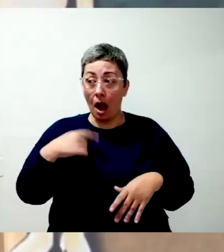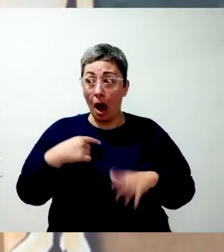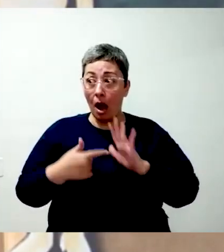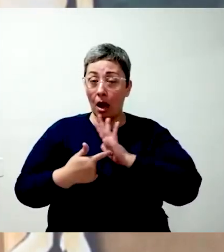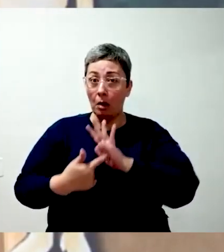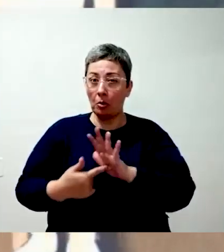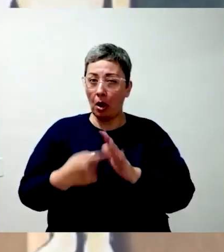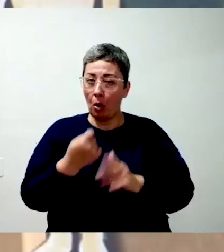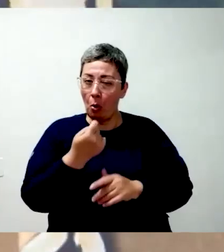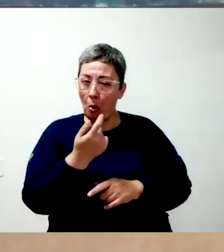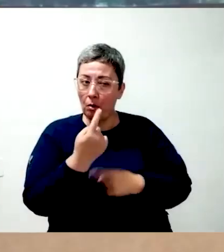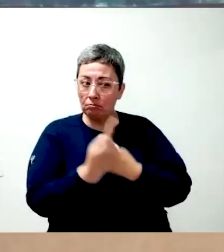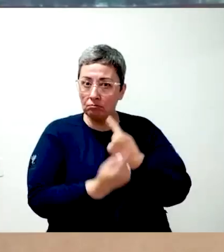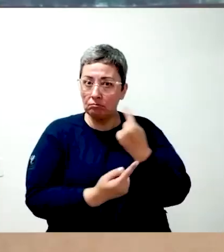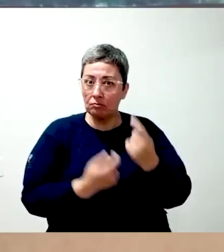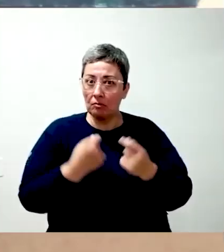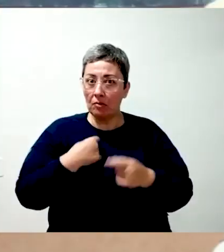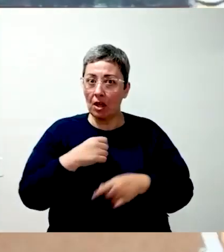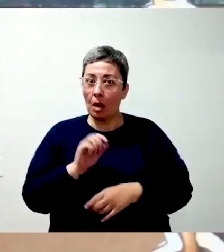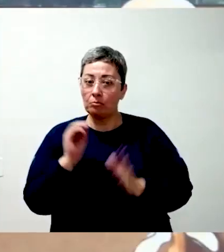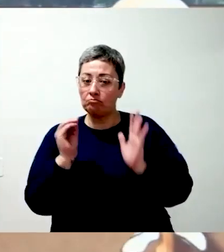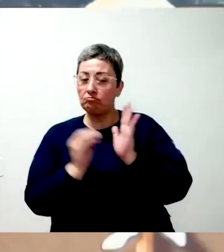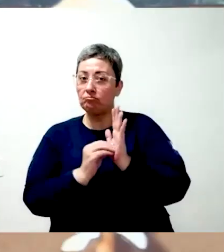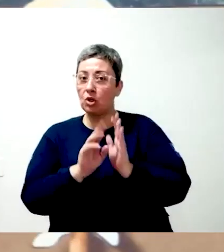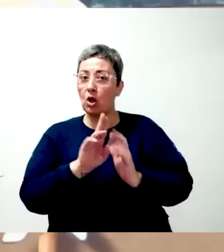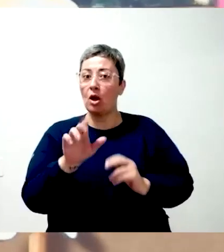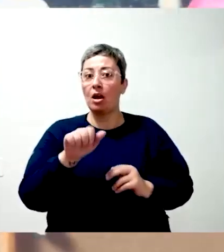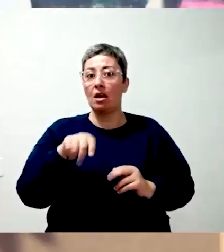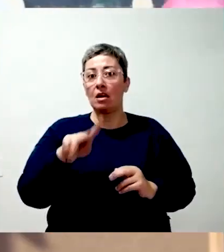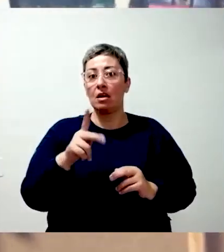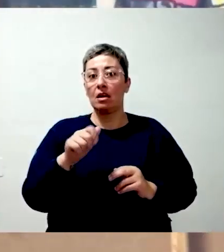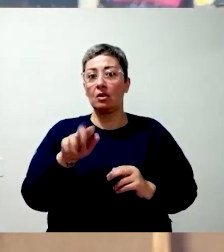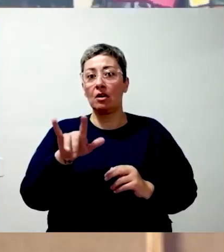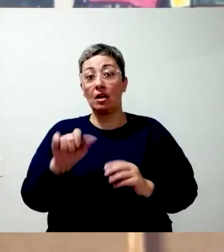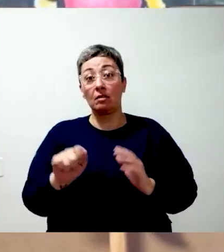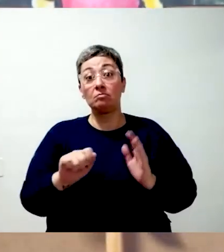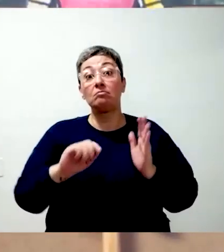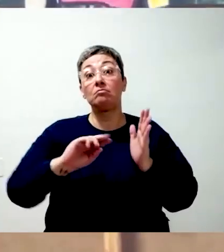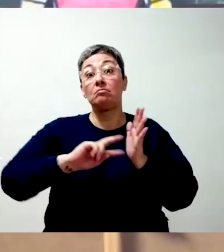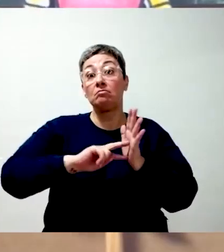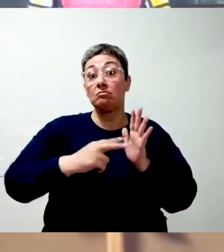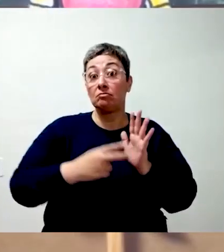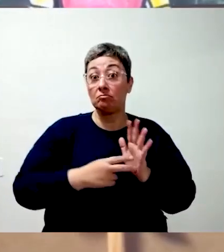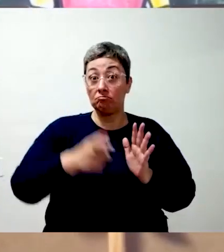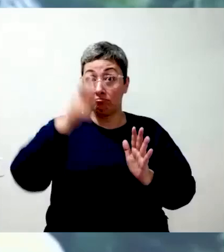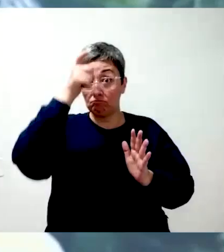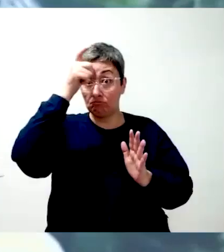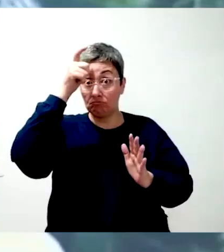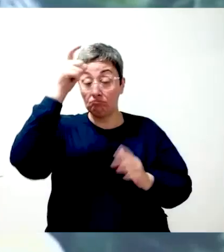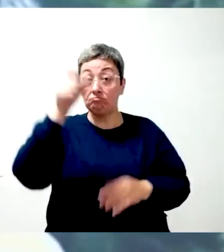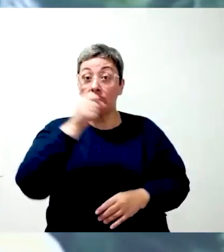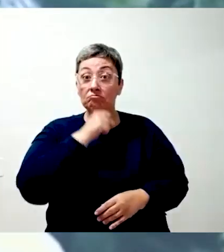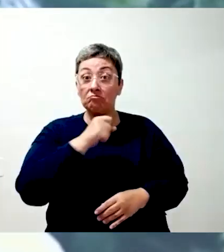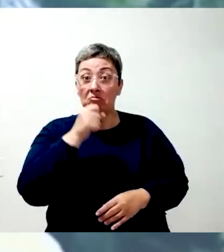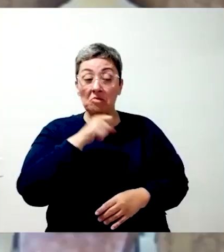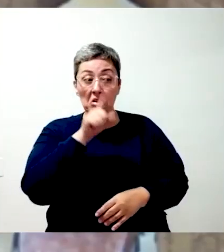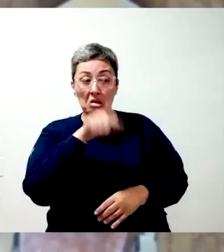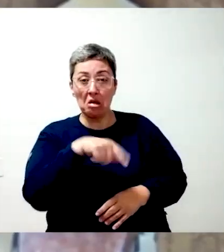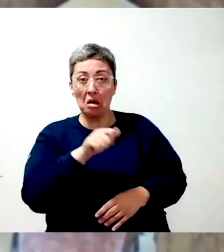indicaram-lhe algumas minas e o chamaram de Anhanguera, que significa Diabo Velho.